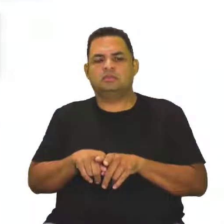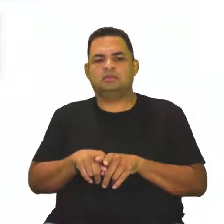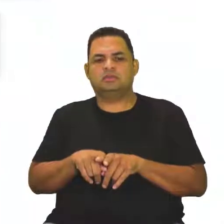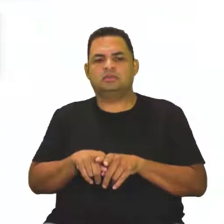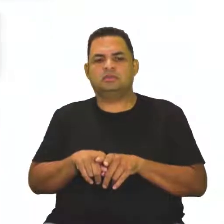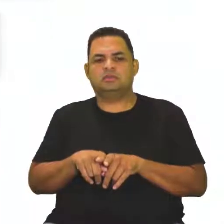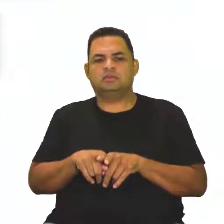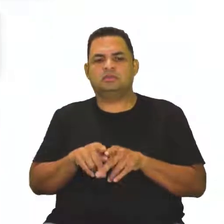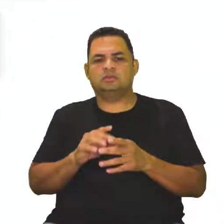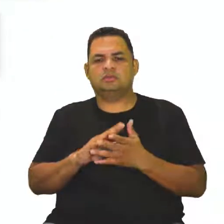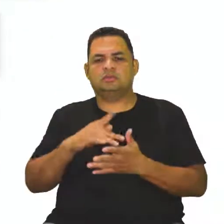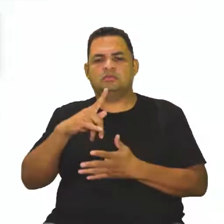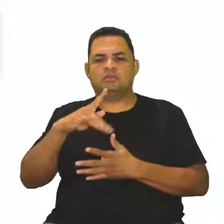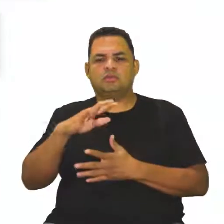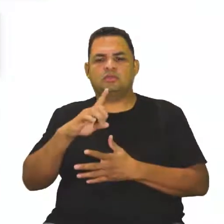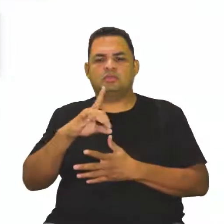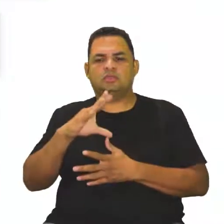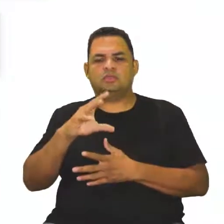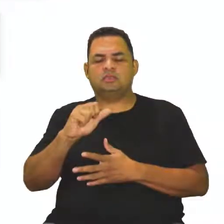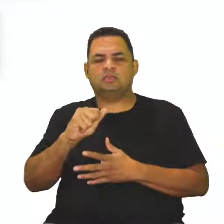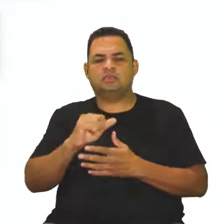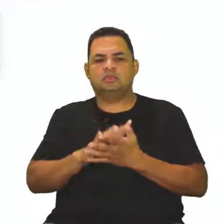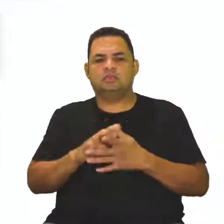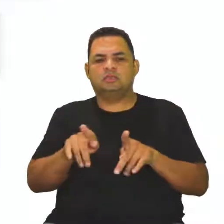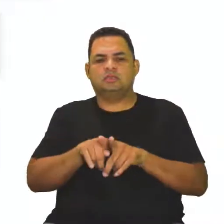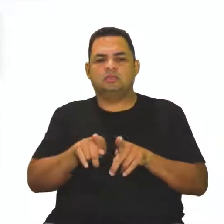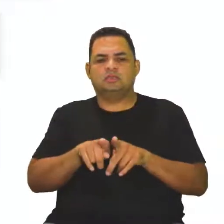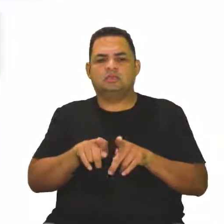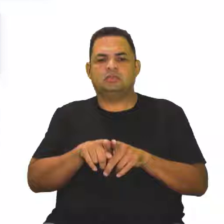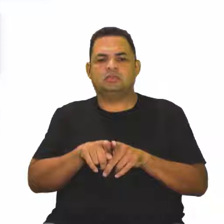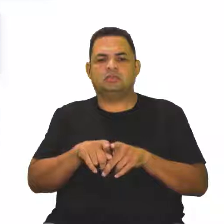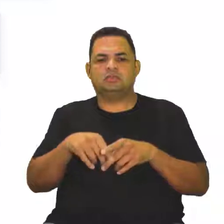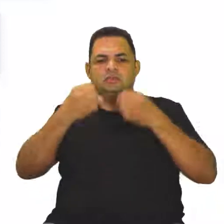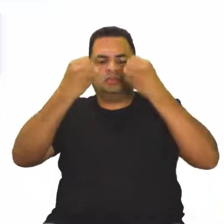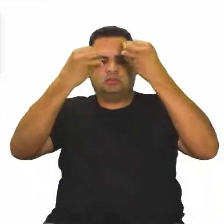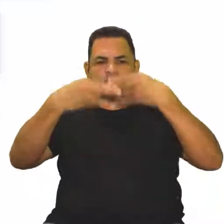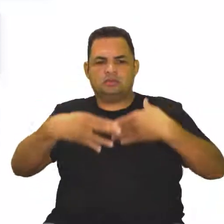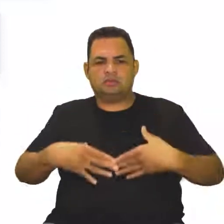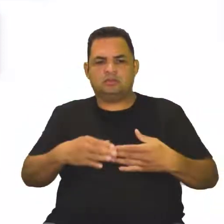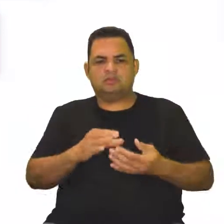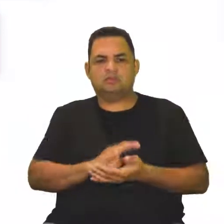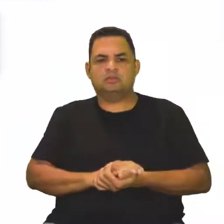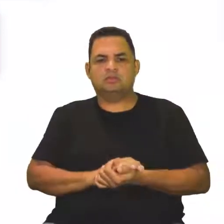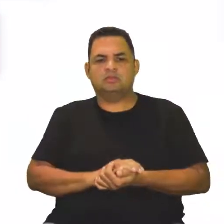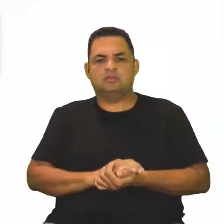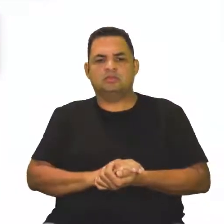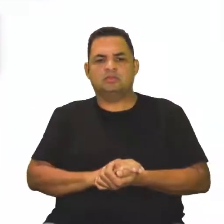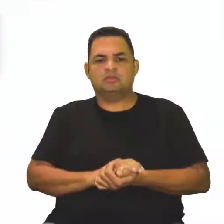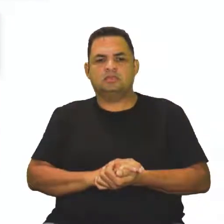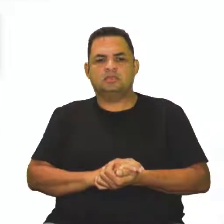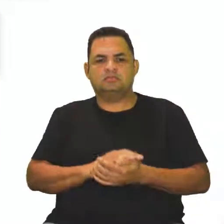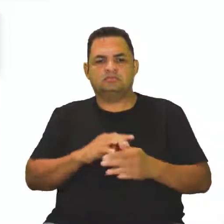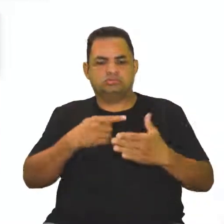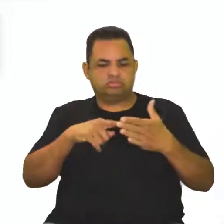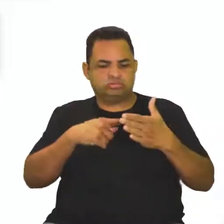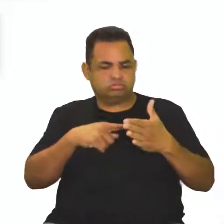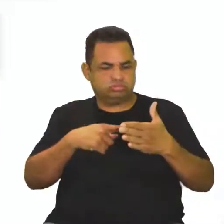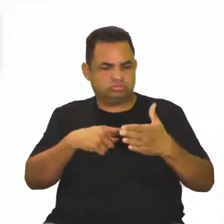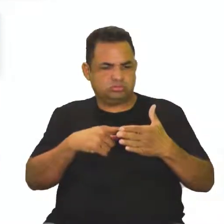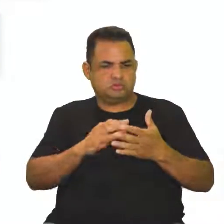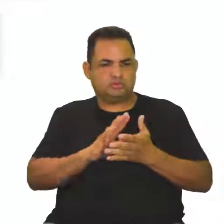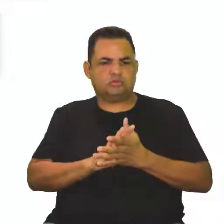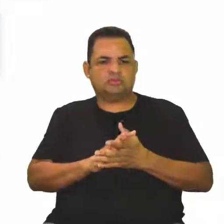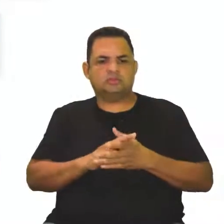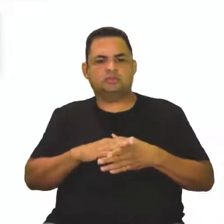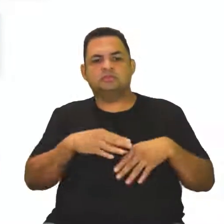com potência, tá, pessoal? E também nós vamos falar aí sobre eletrodomésticos e motores.